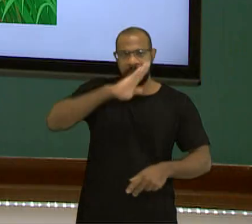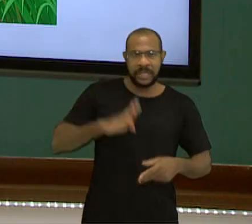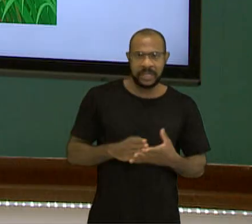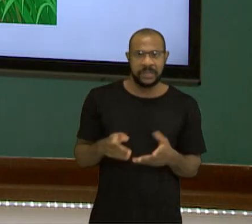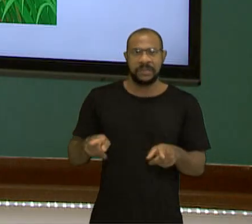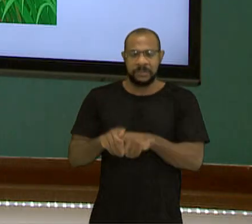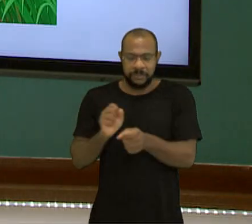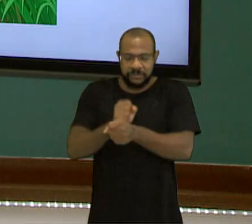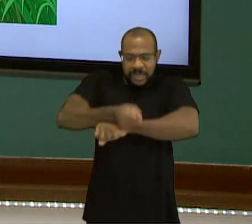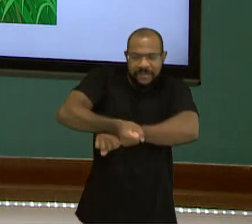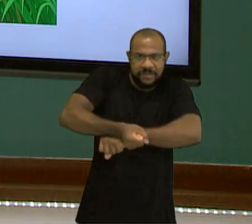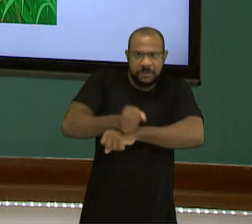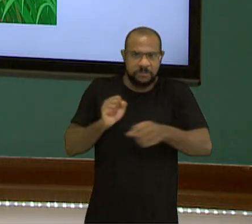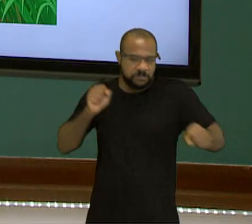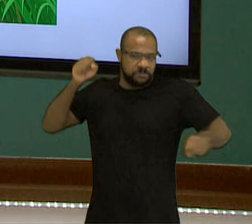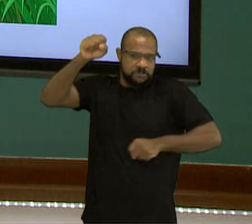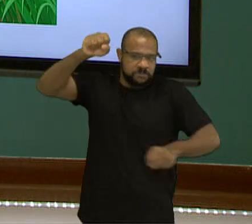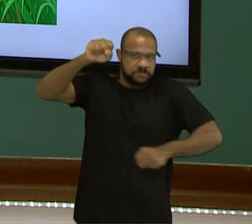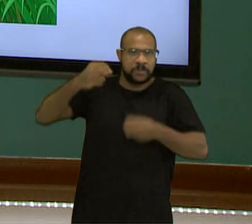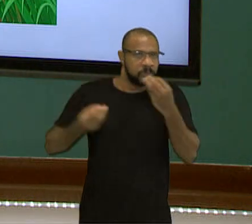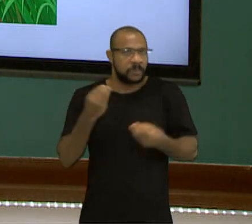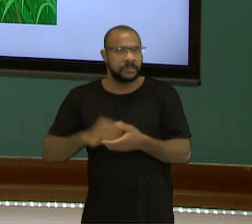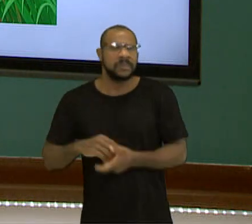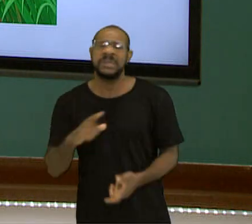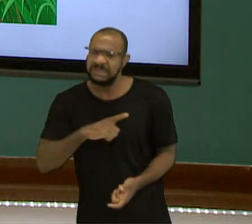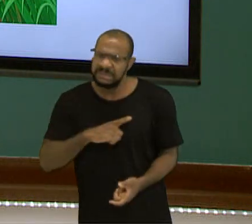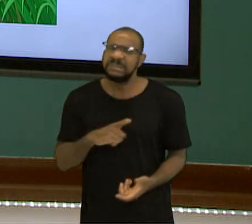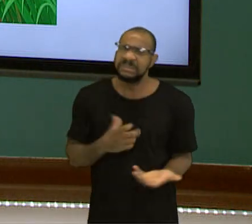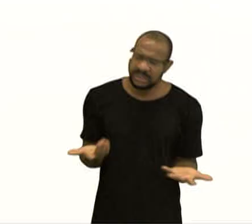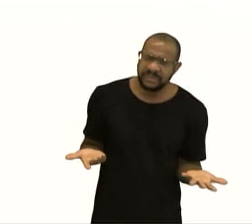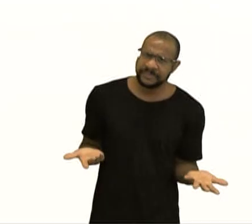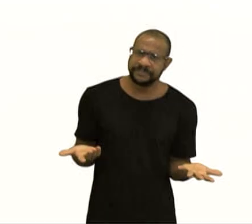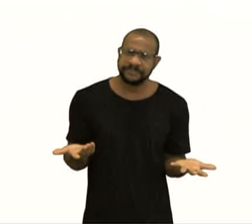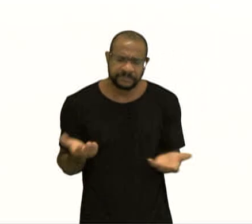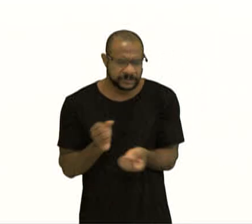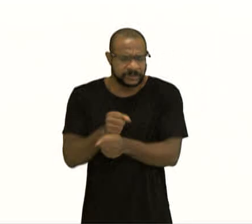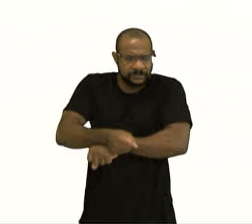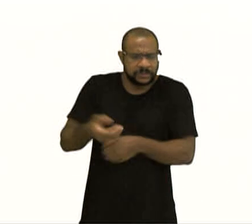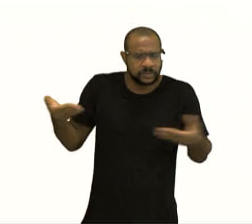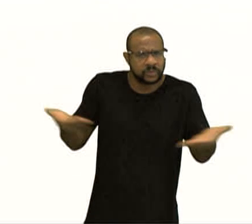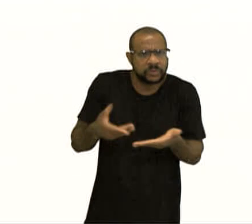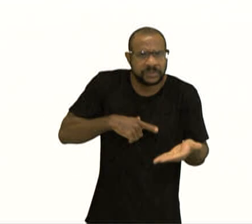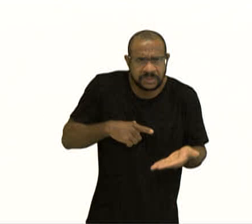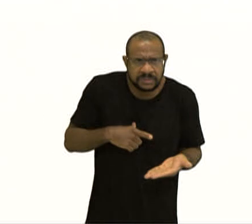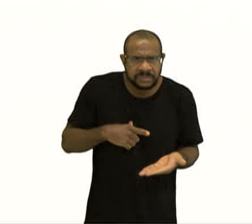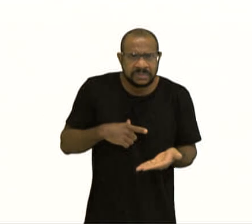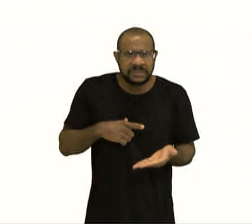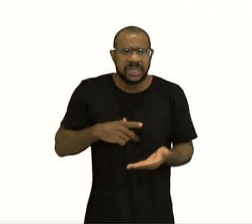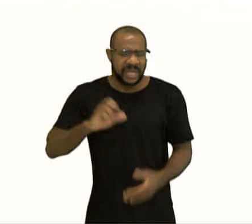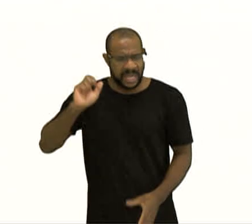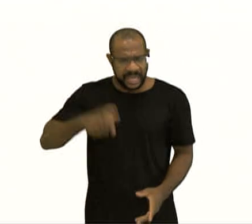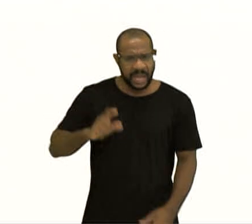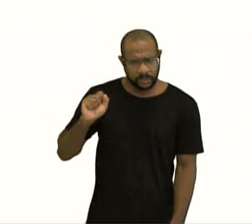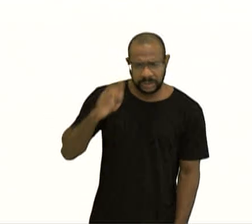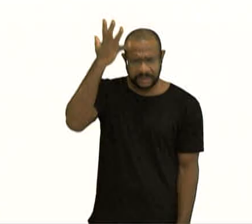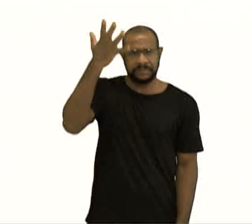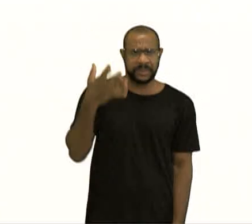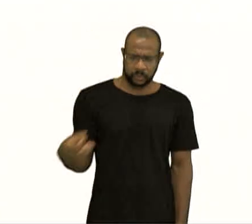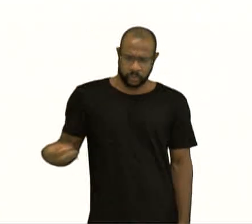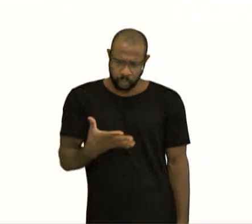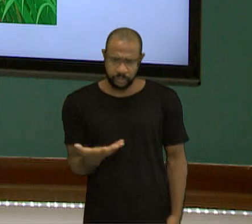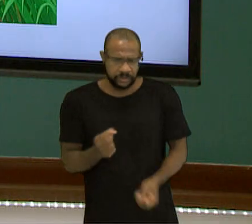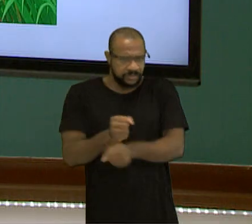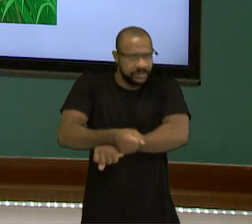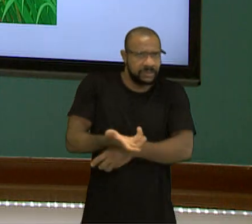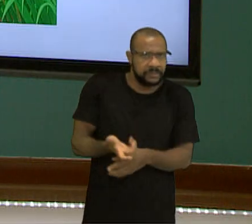Pessoal, existe escravidão na atualidade? A escravidão, ela é um fenômeno recente? A gente precisa repensar algumas